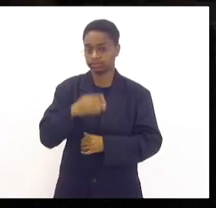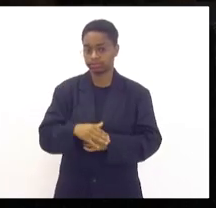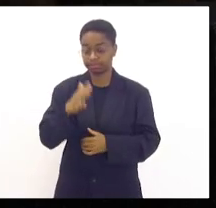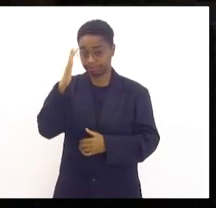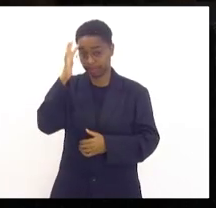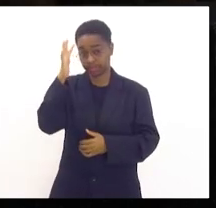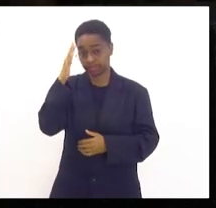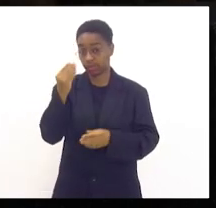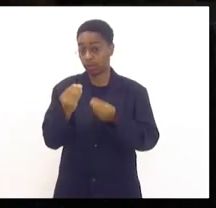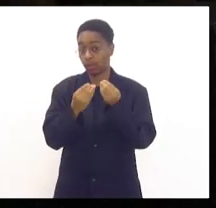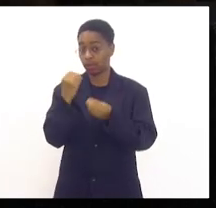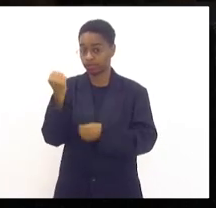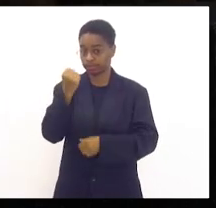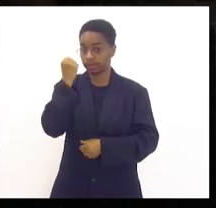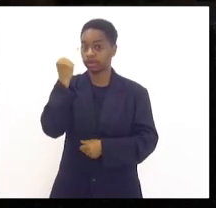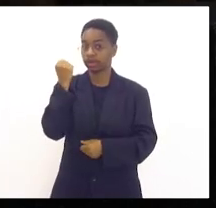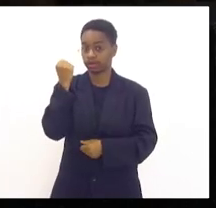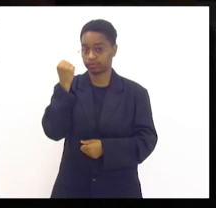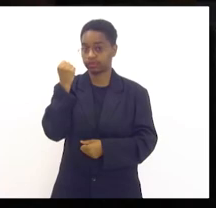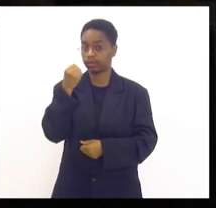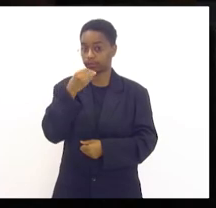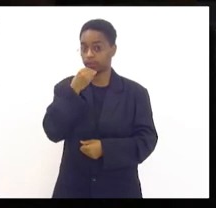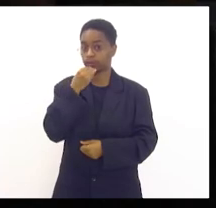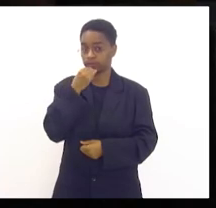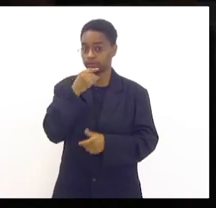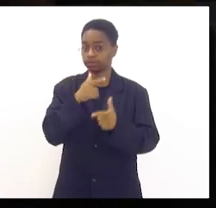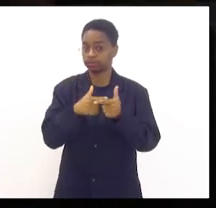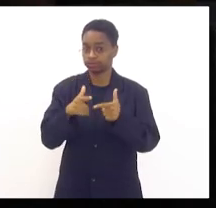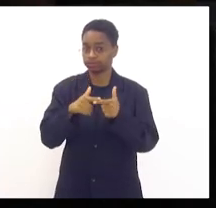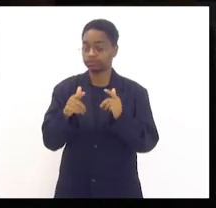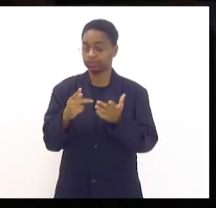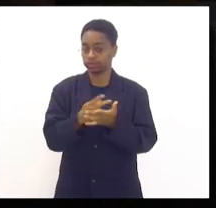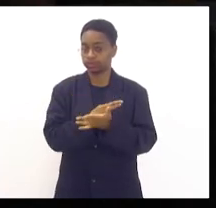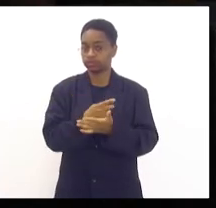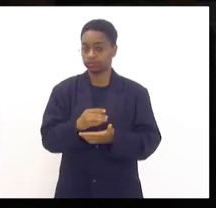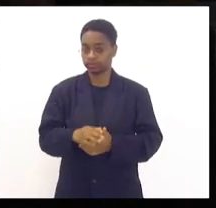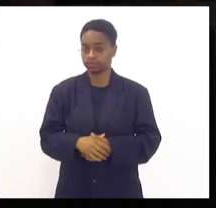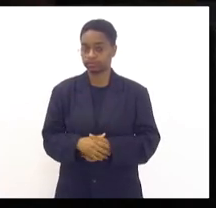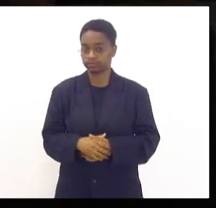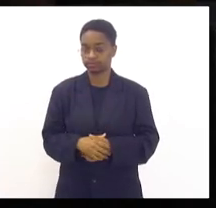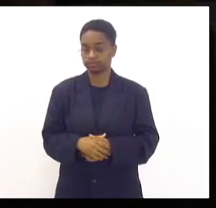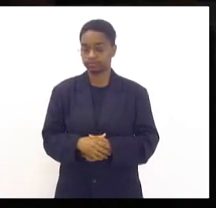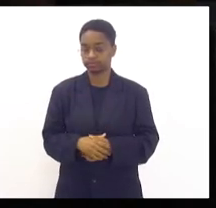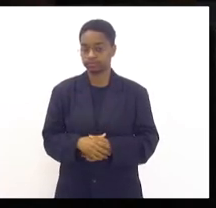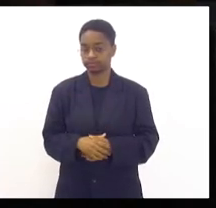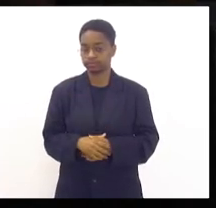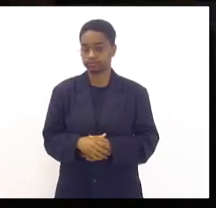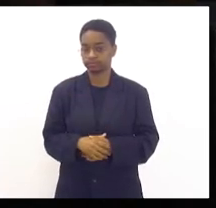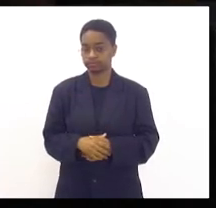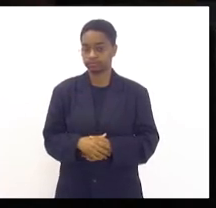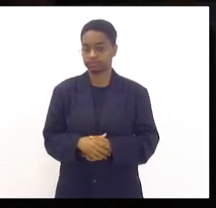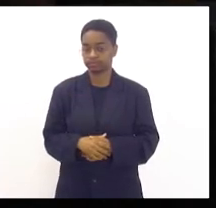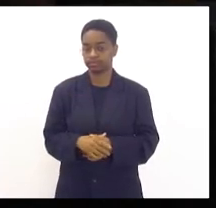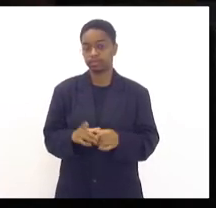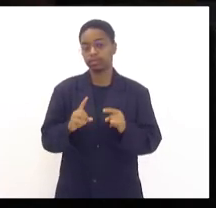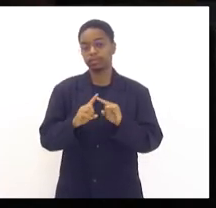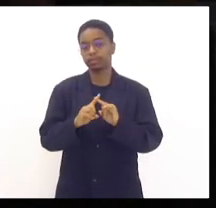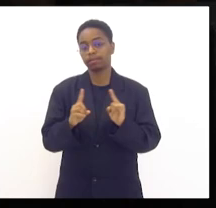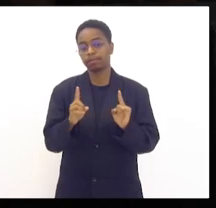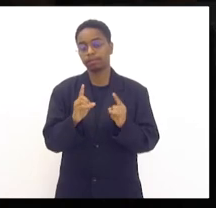Olha a gravidade do problema, a gravidade do problema. Mas isso